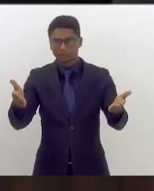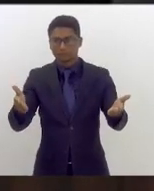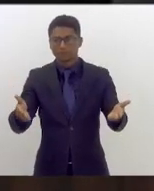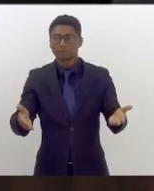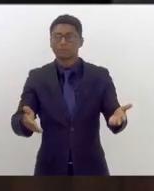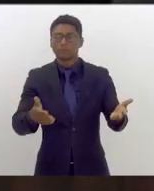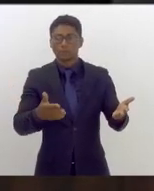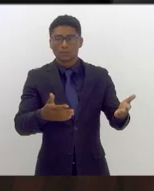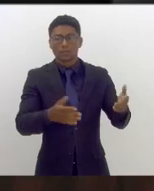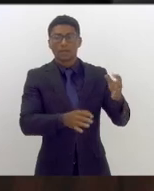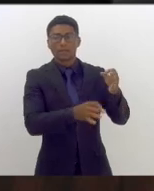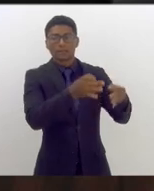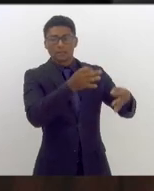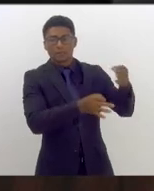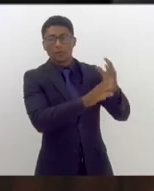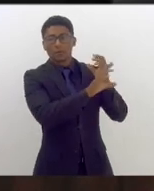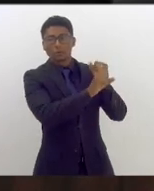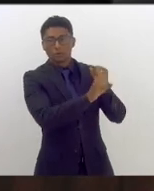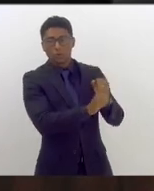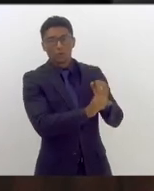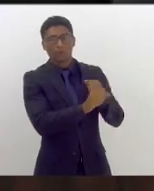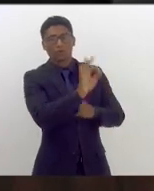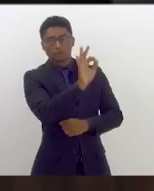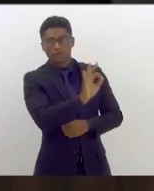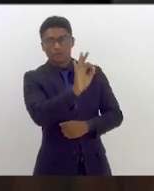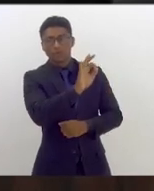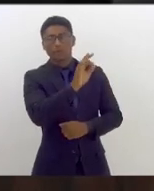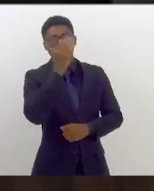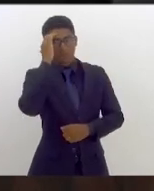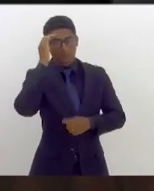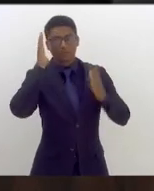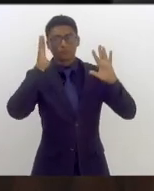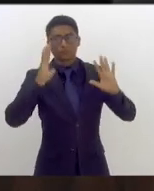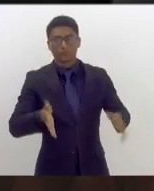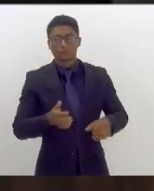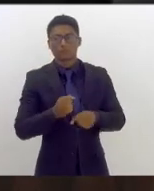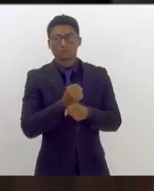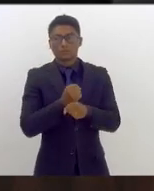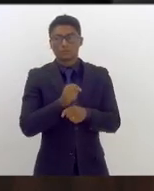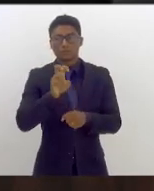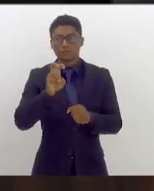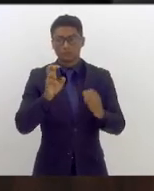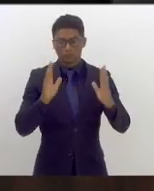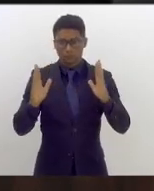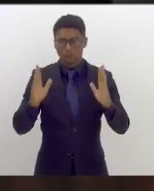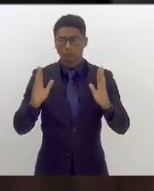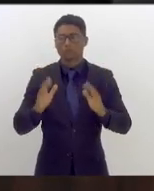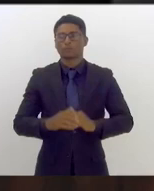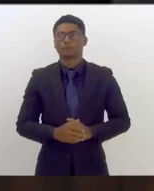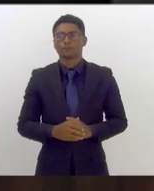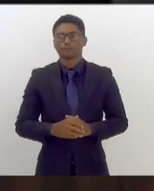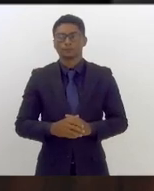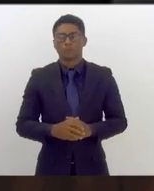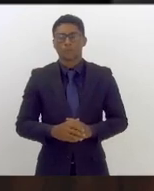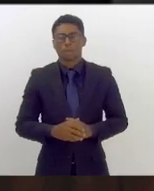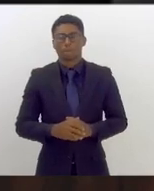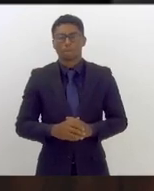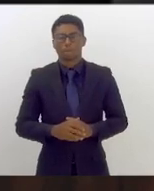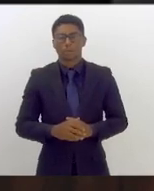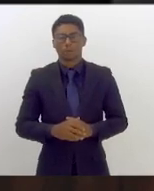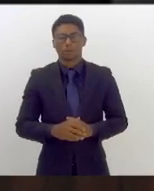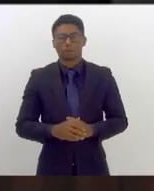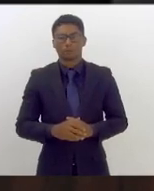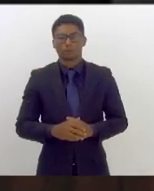é adotado pelo tribunal de conta da União o prazo de cinco anos ok pela comissão